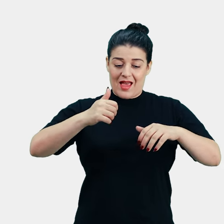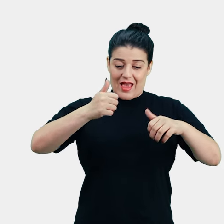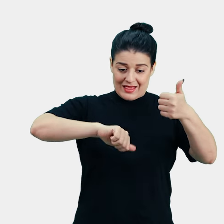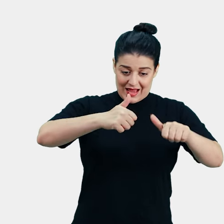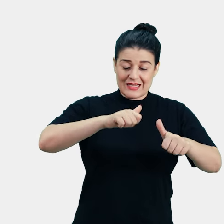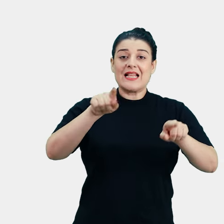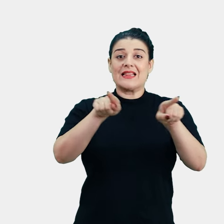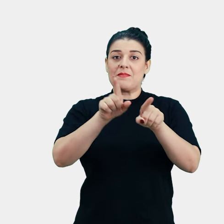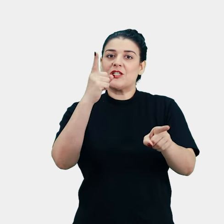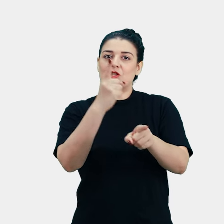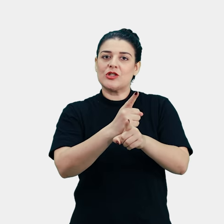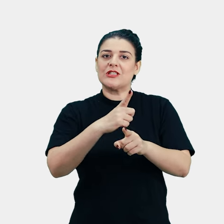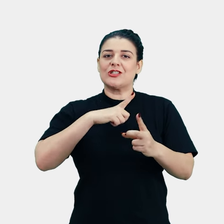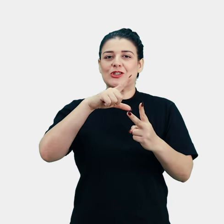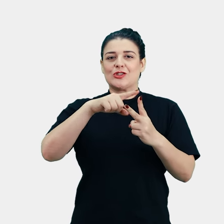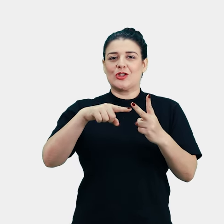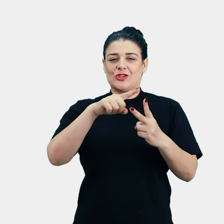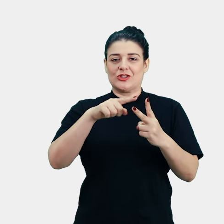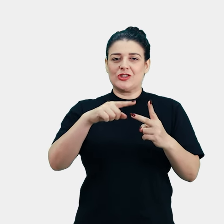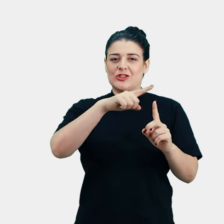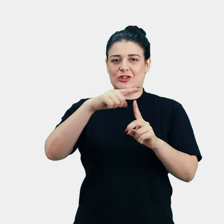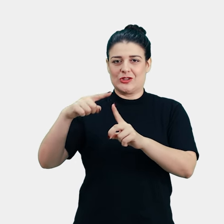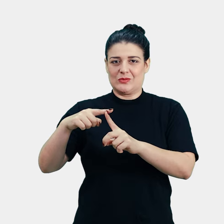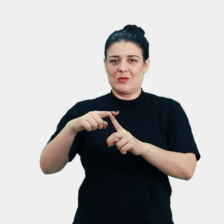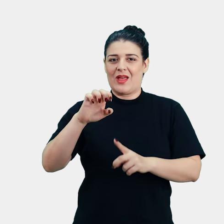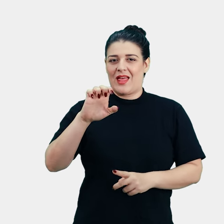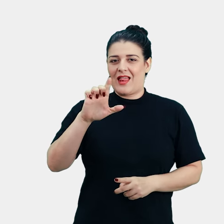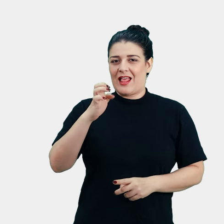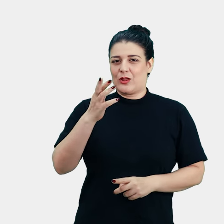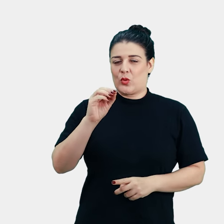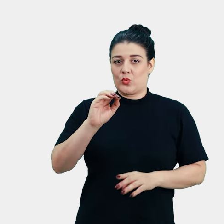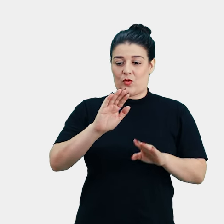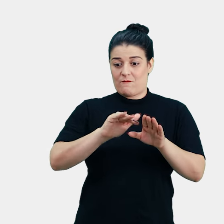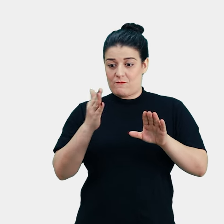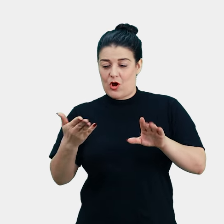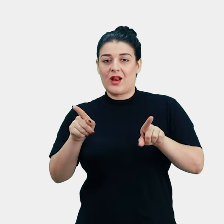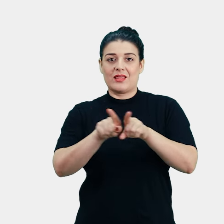mesmo tempo, tá? Devido à presença de dois eletrodos externos e o eletrodo central.